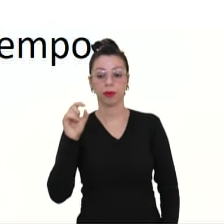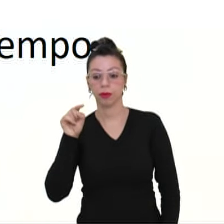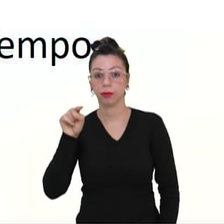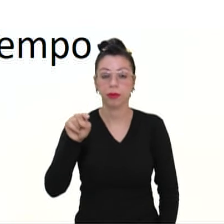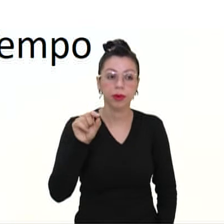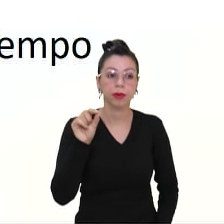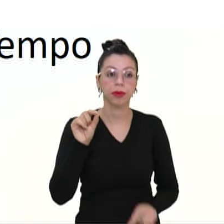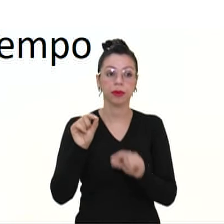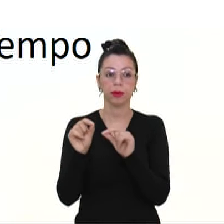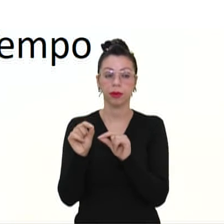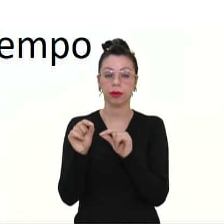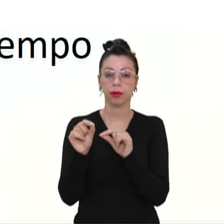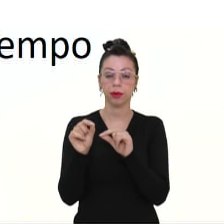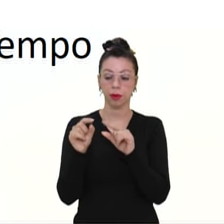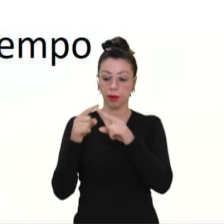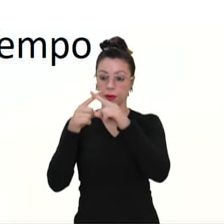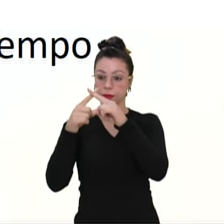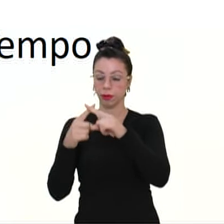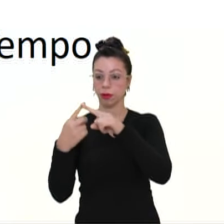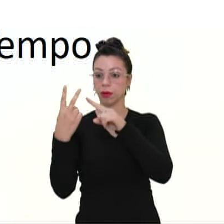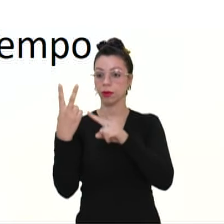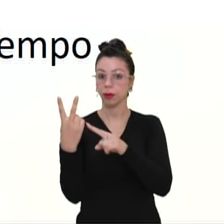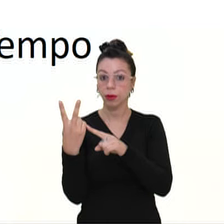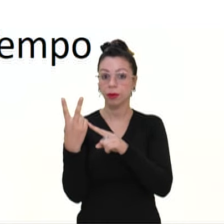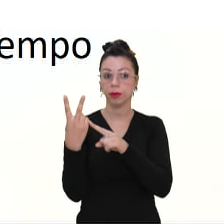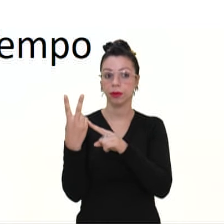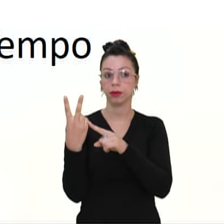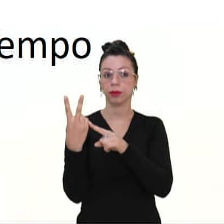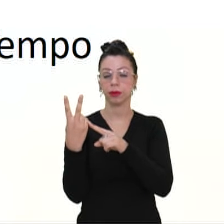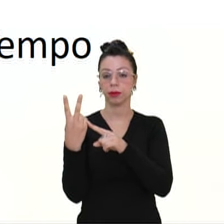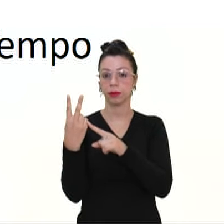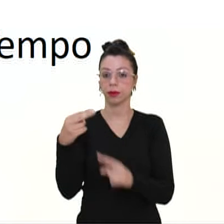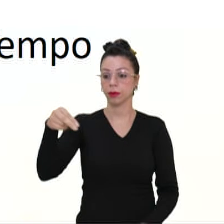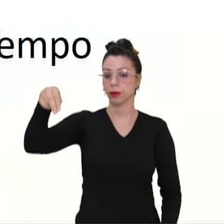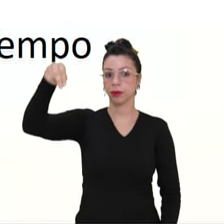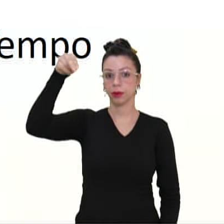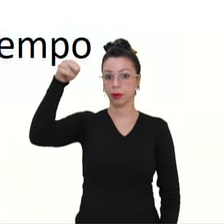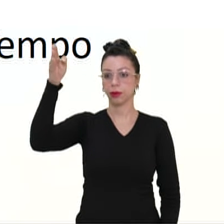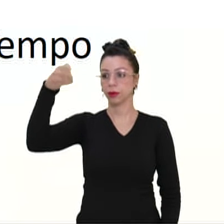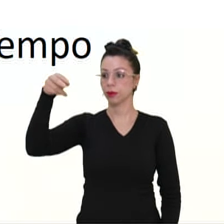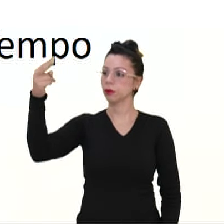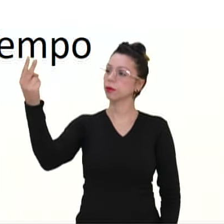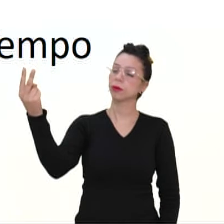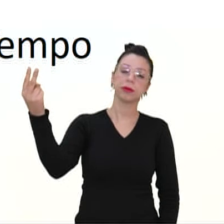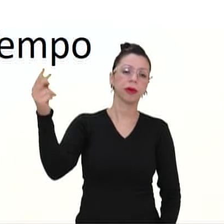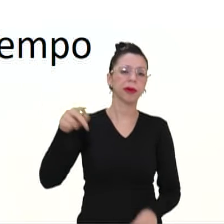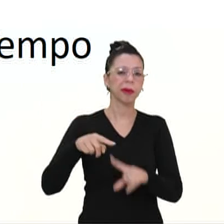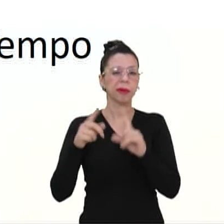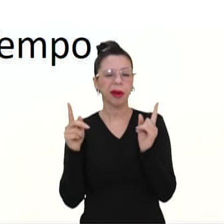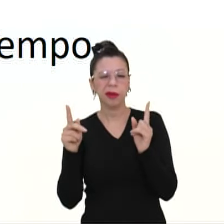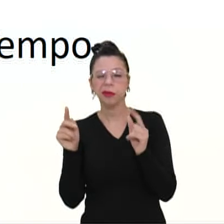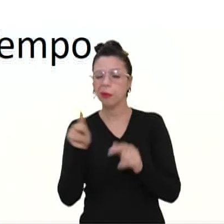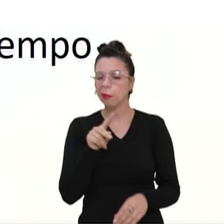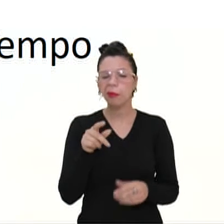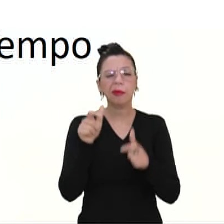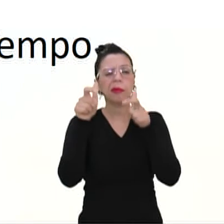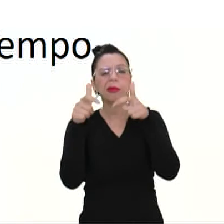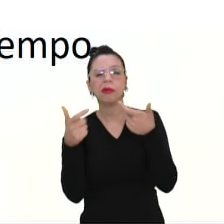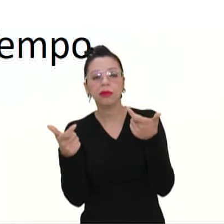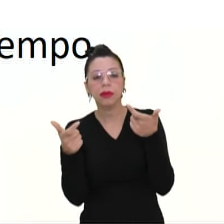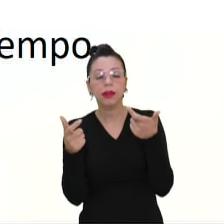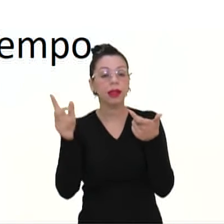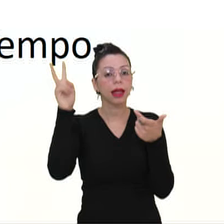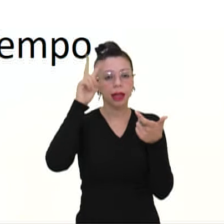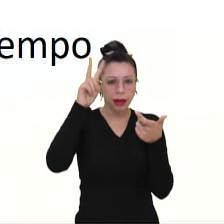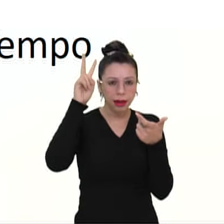Agora, veja só, vezes 2 elevado a n sobre 2. Professor, da onde que isso? Lembra que o exercício